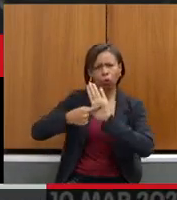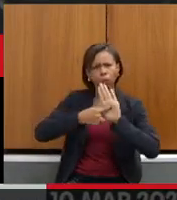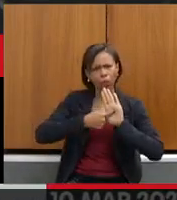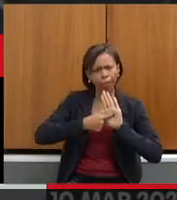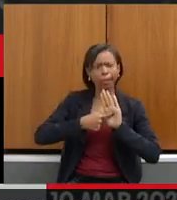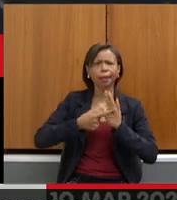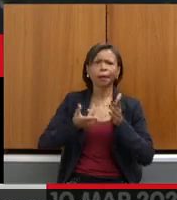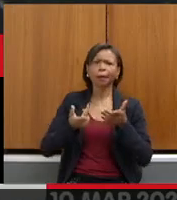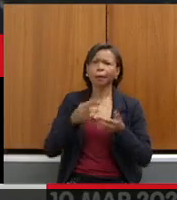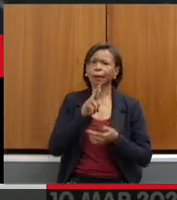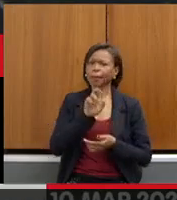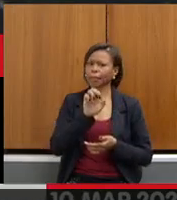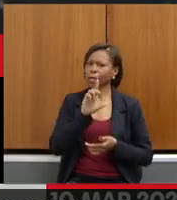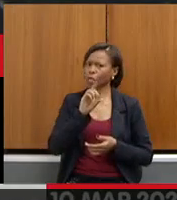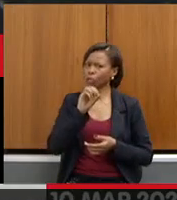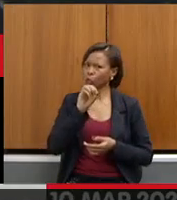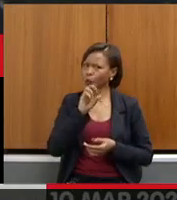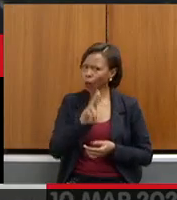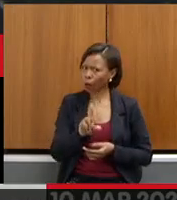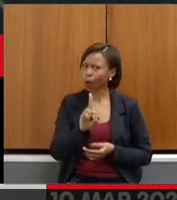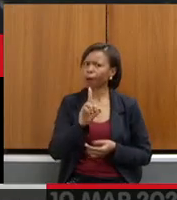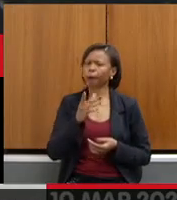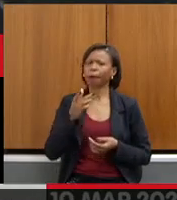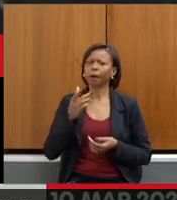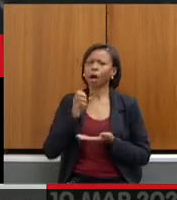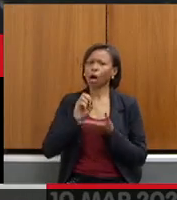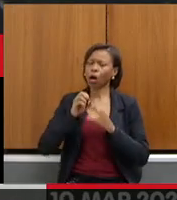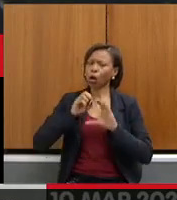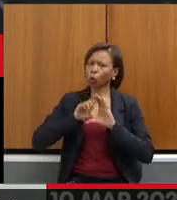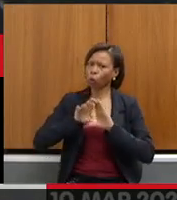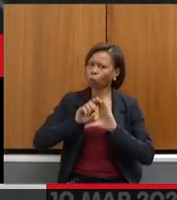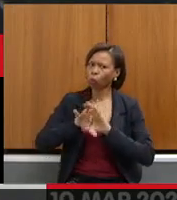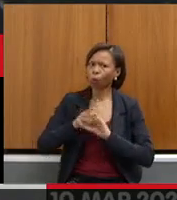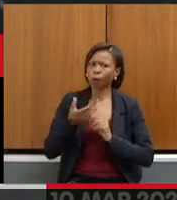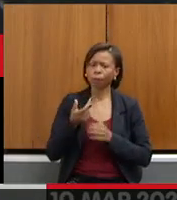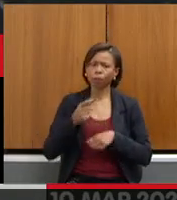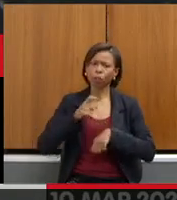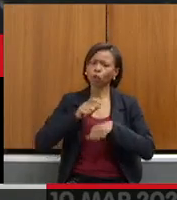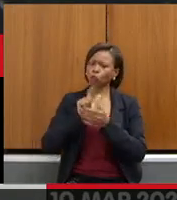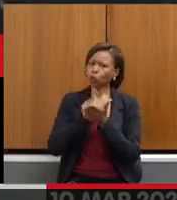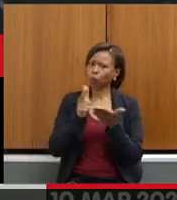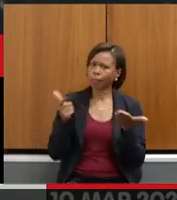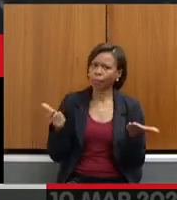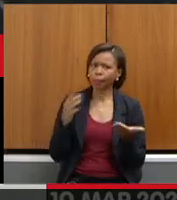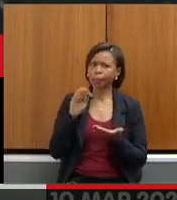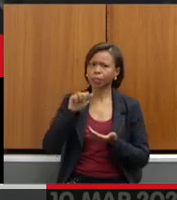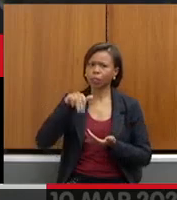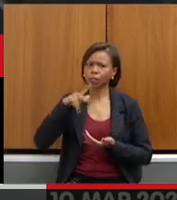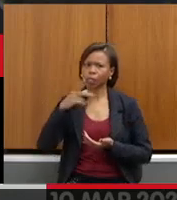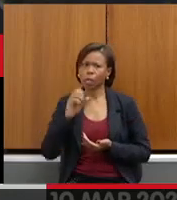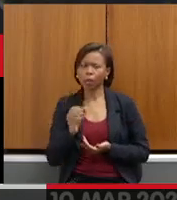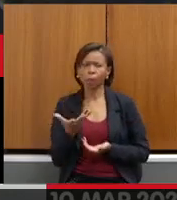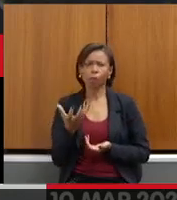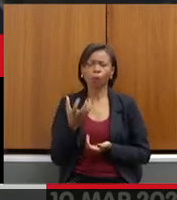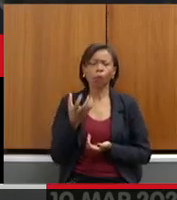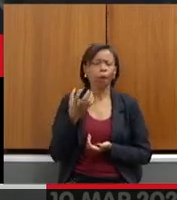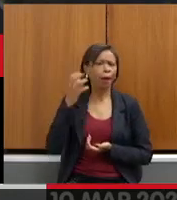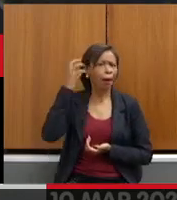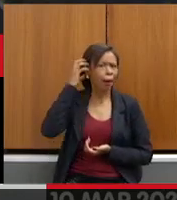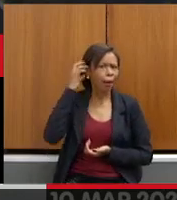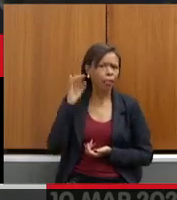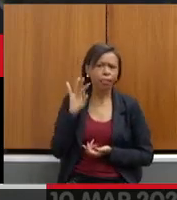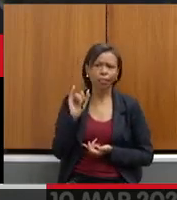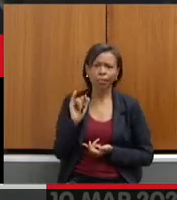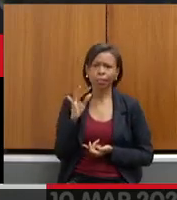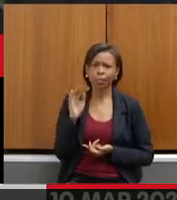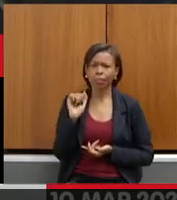Gerais como a TV Record como a TV Globo como jornal Tempo como a rádio Itatiaia dentre outros que houve